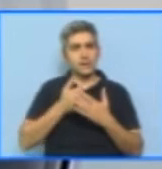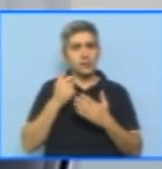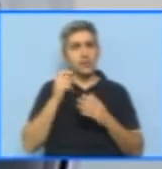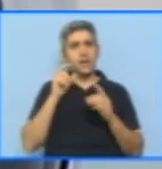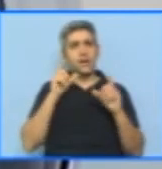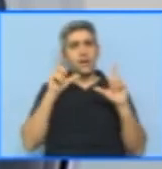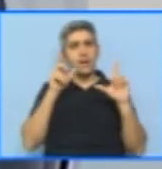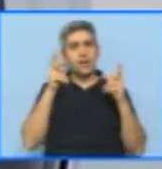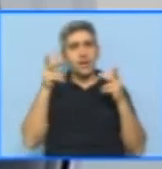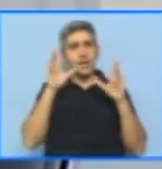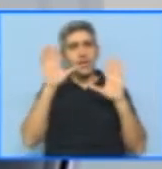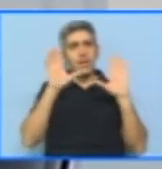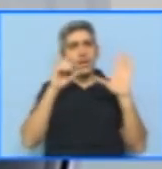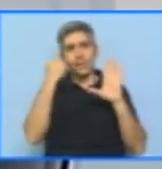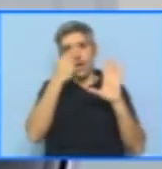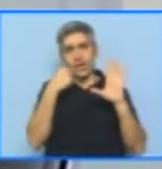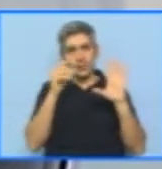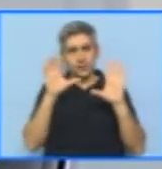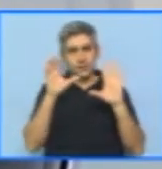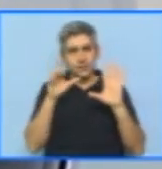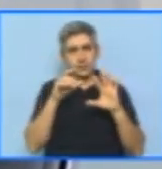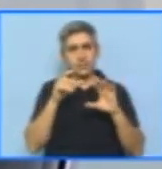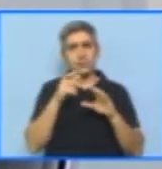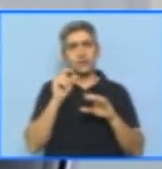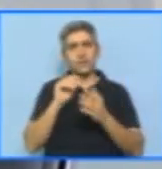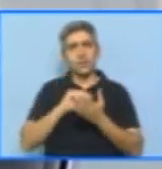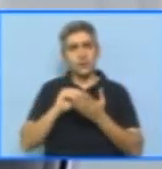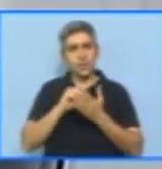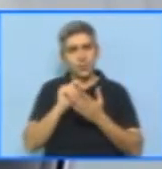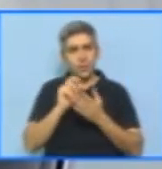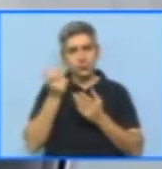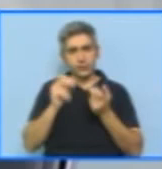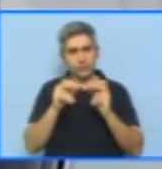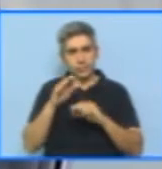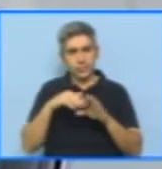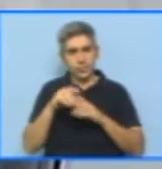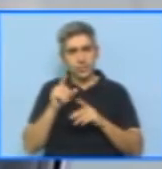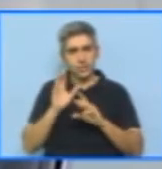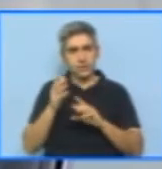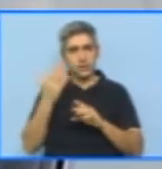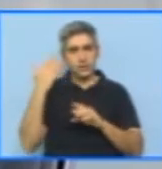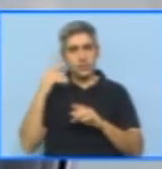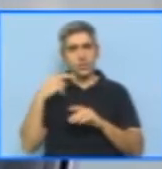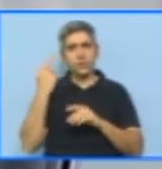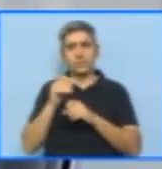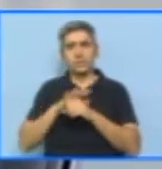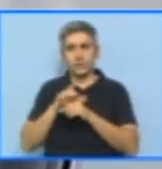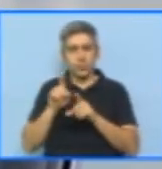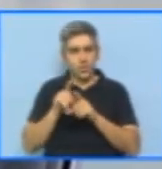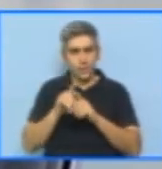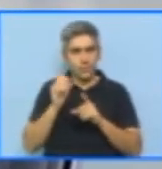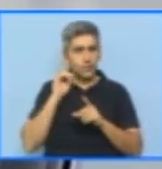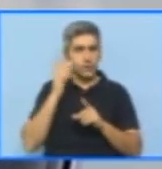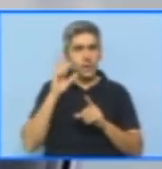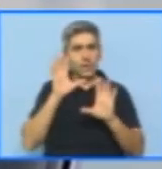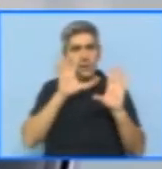imagem, onde, para além da redação ao minuto daquilo que ia acontecendo, que fizemos, como já fizemos noutras ocasiões, demos prioridade